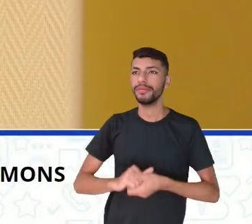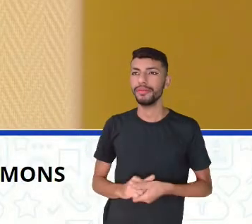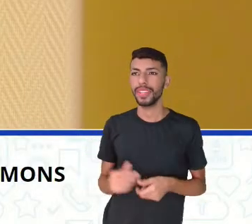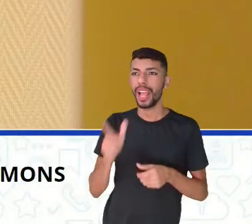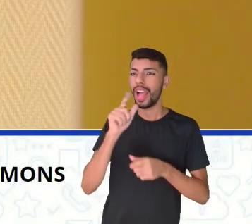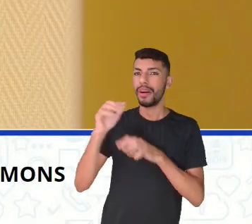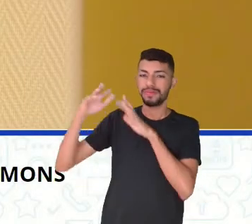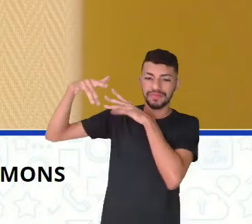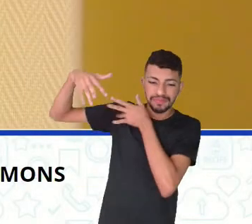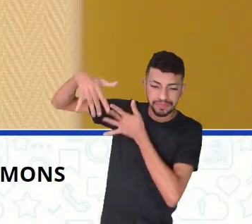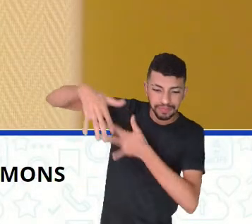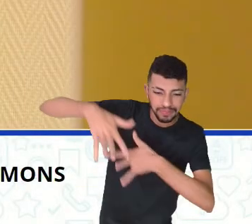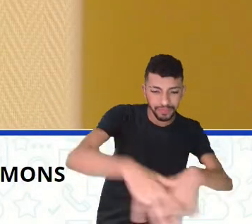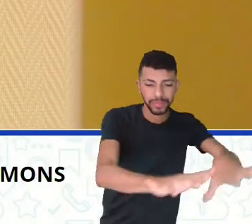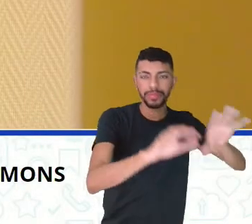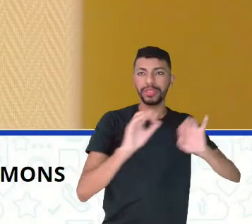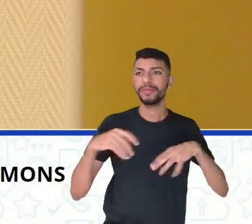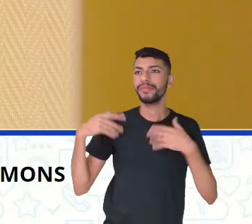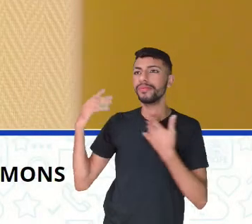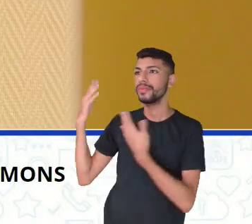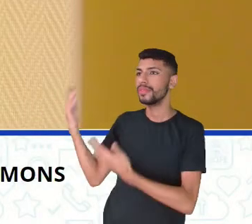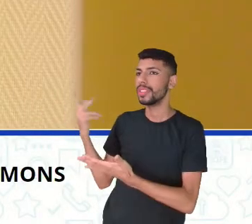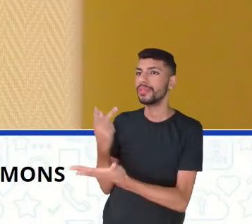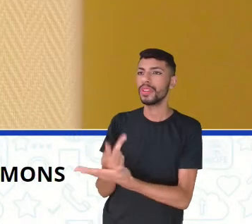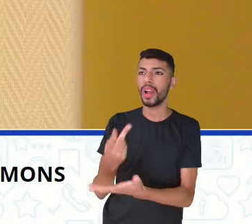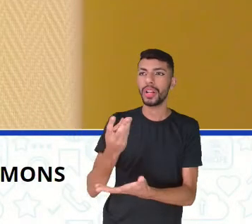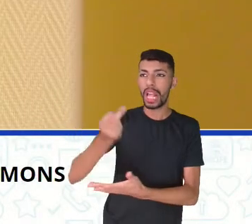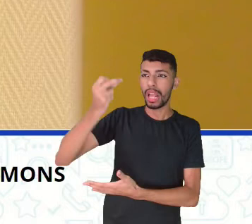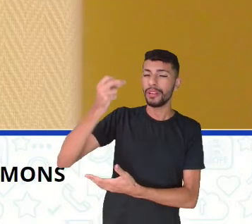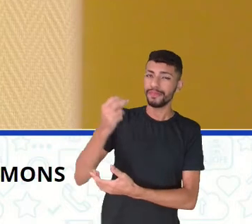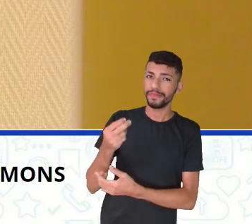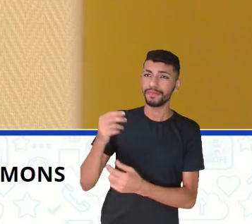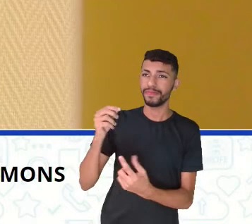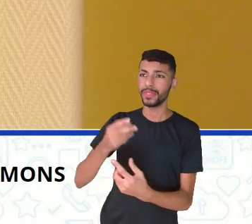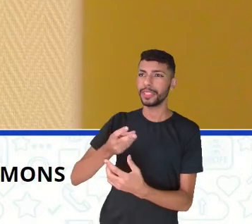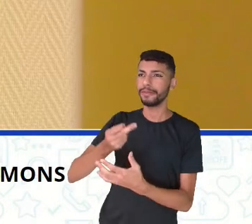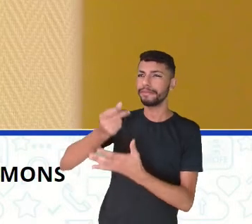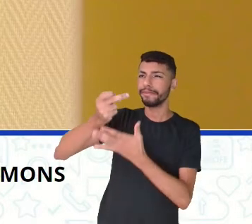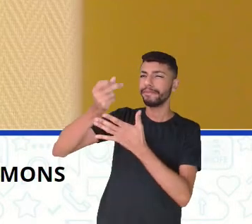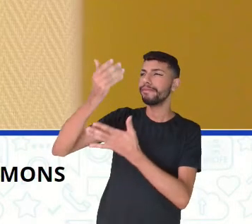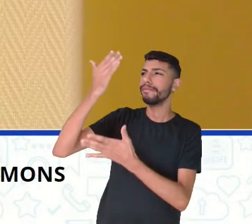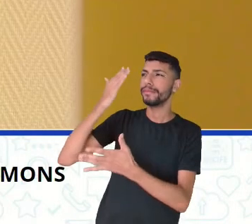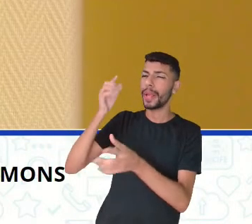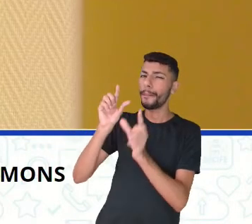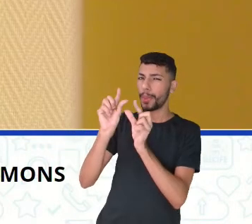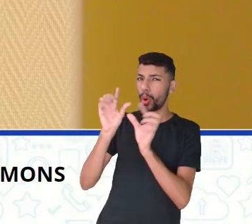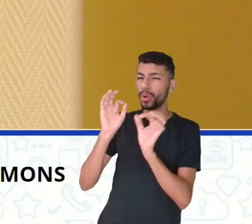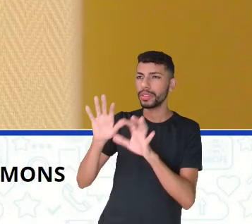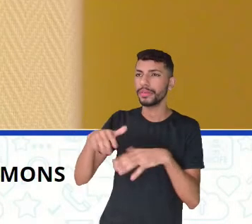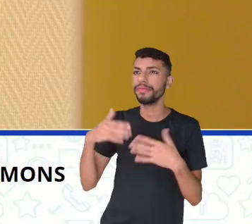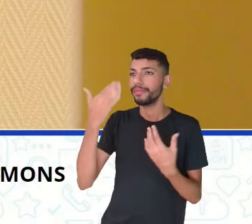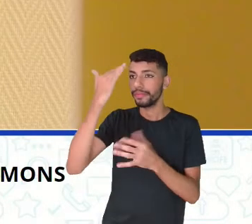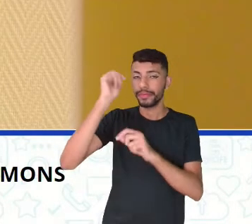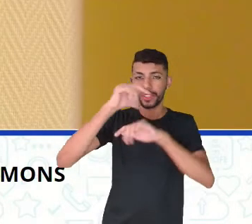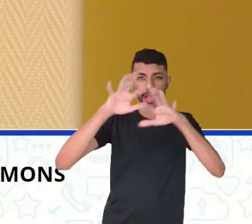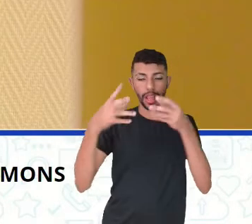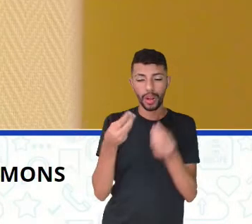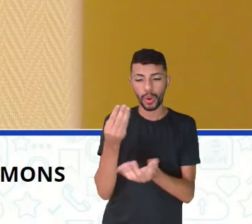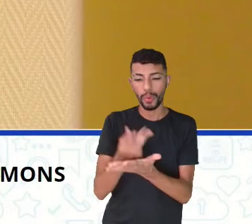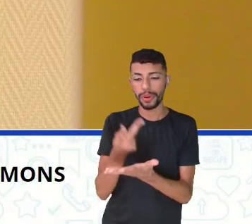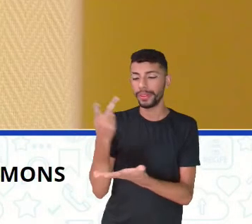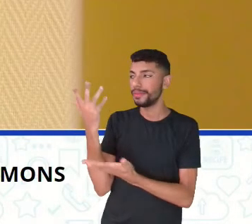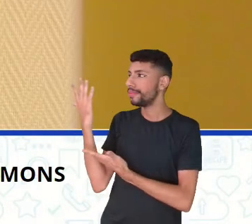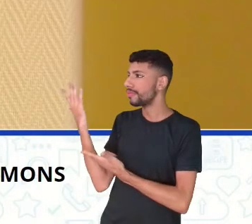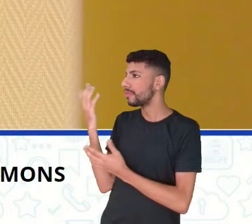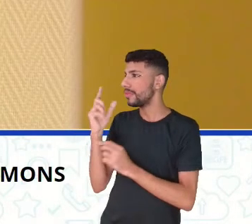aí aconteceu não faz muito tempo, né? E para entender como isso aí aconteceu, a gente vai